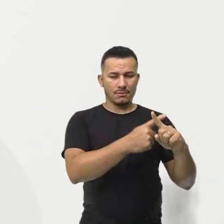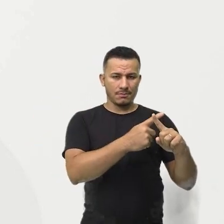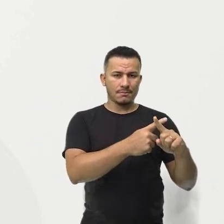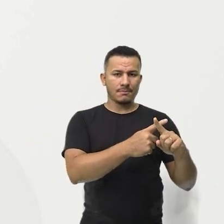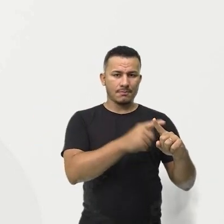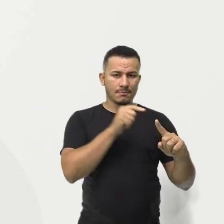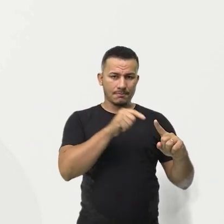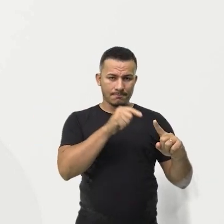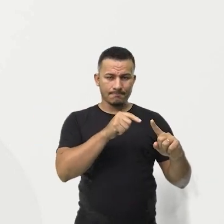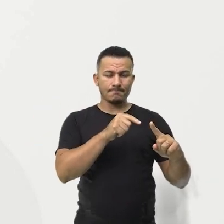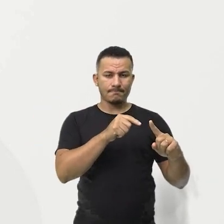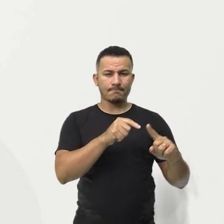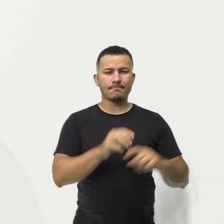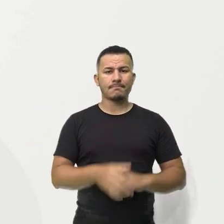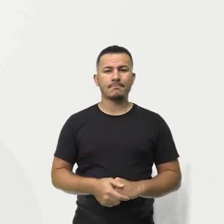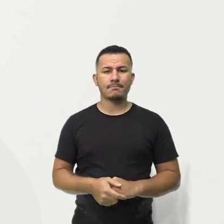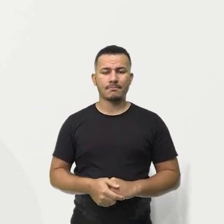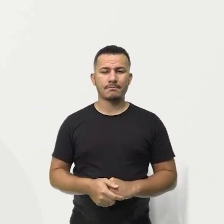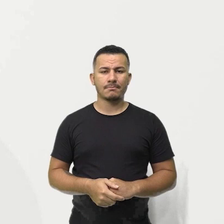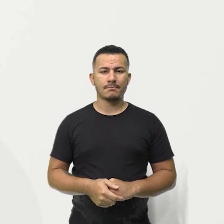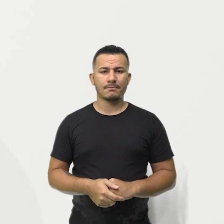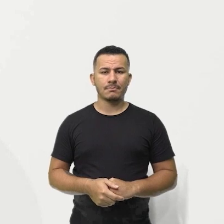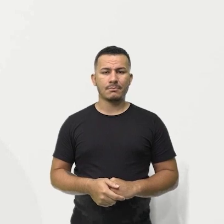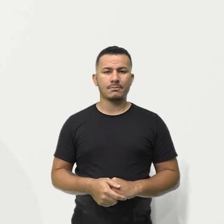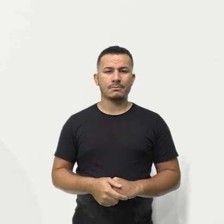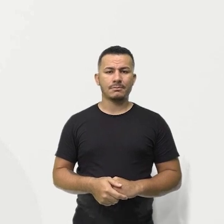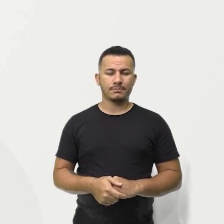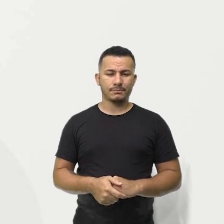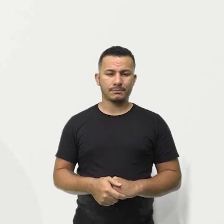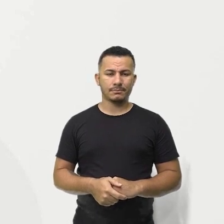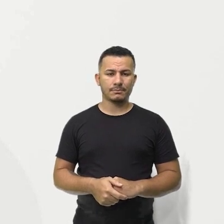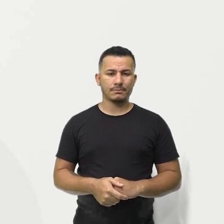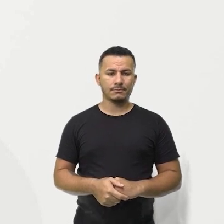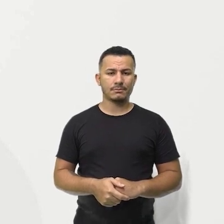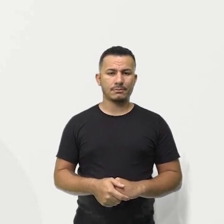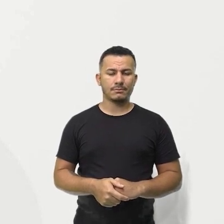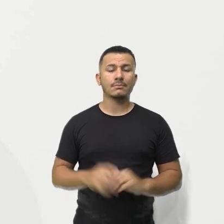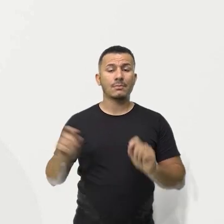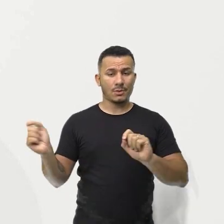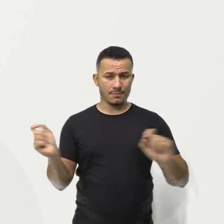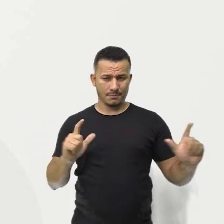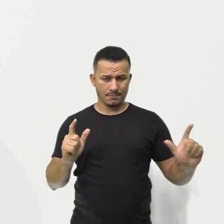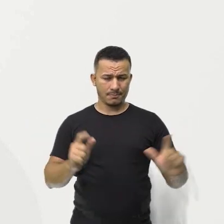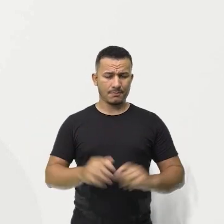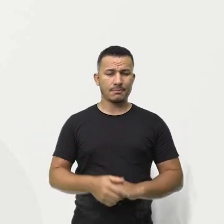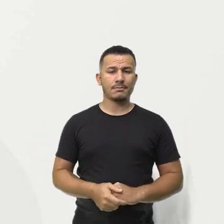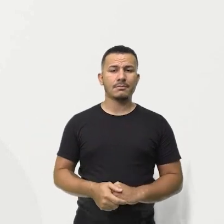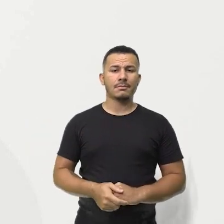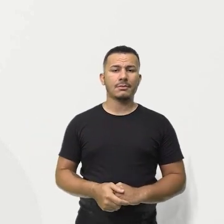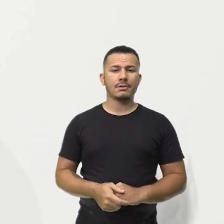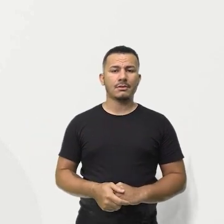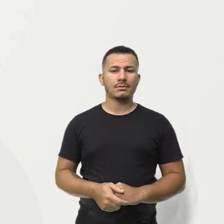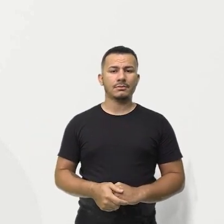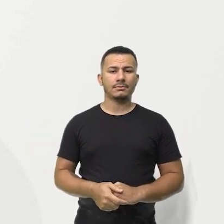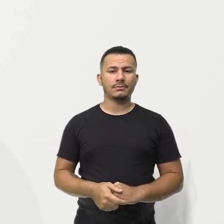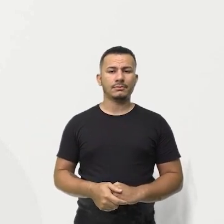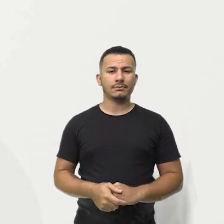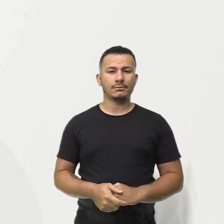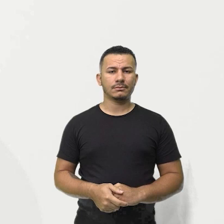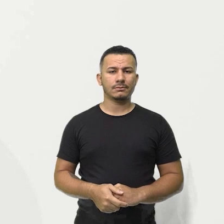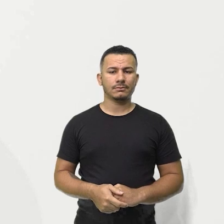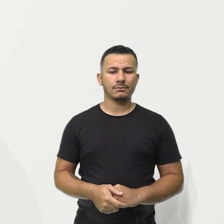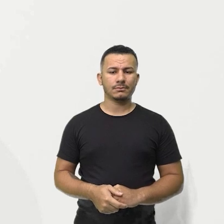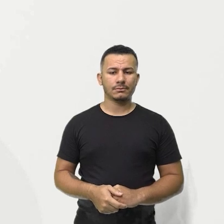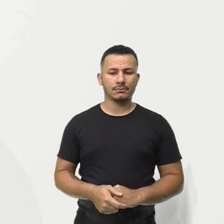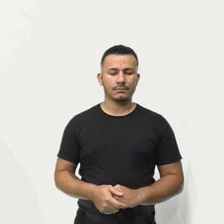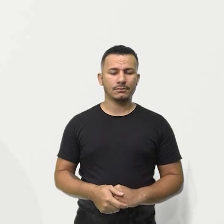Para ampliar, eu tenho que multiplicar todas as coordenadas. Vejam comigo o que nos